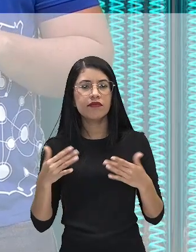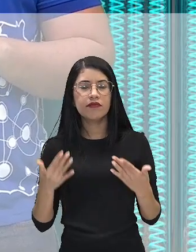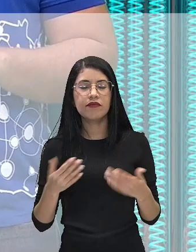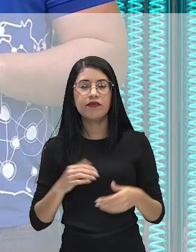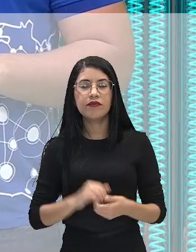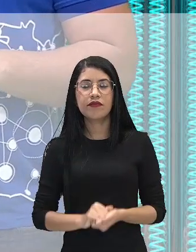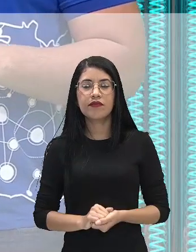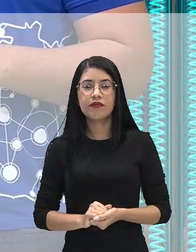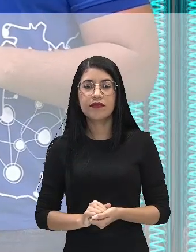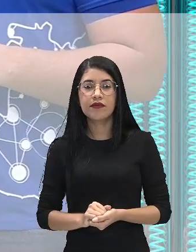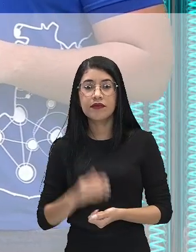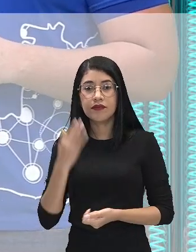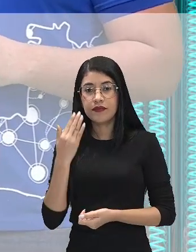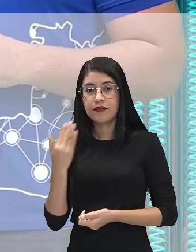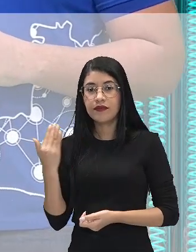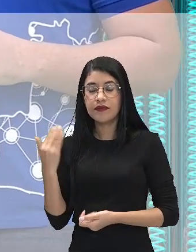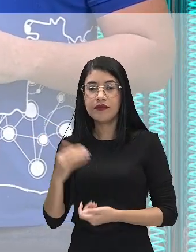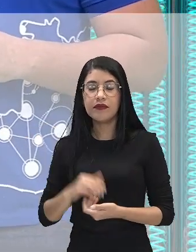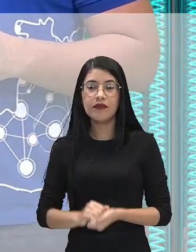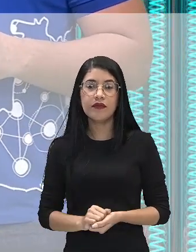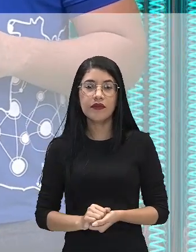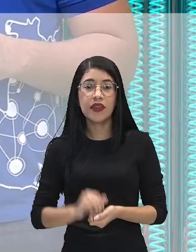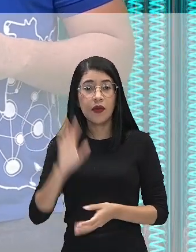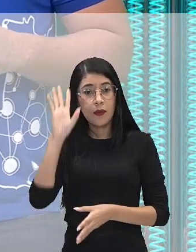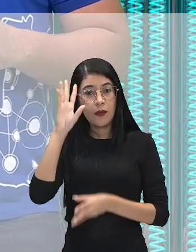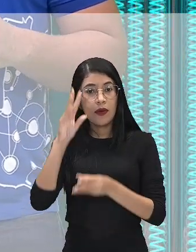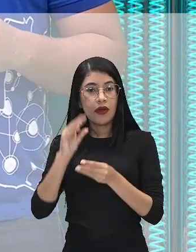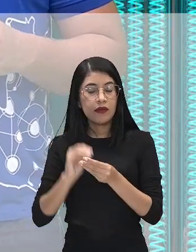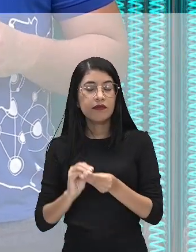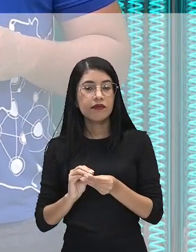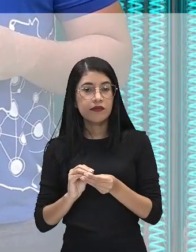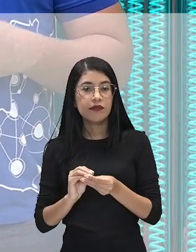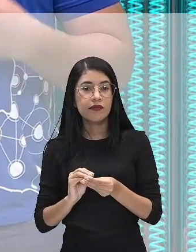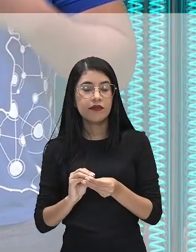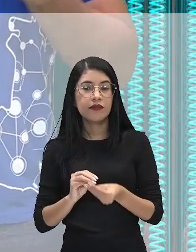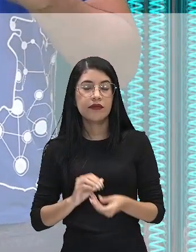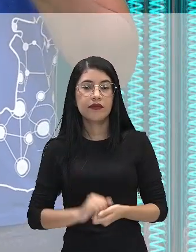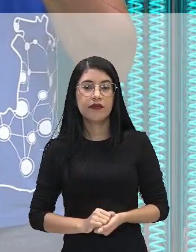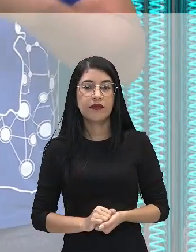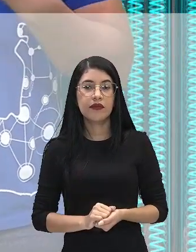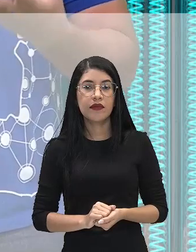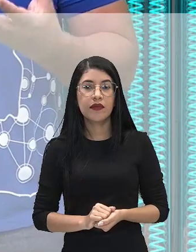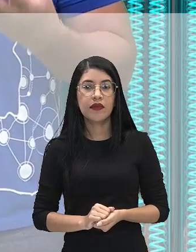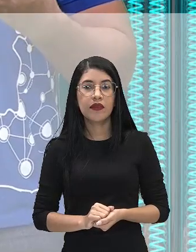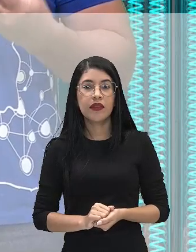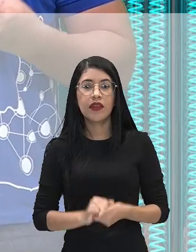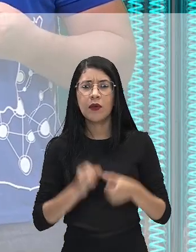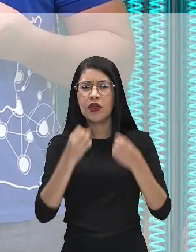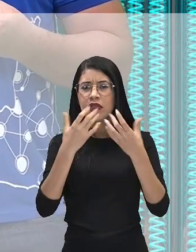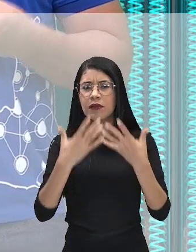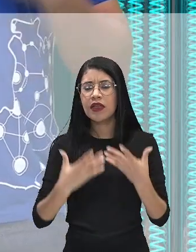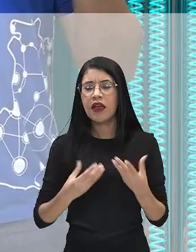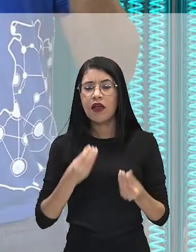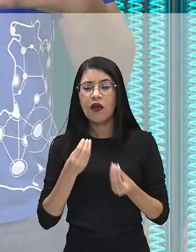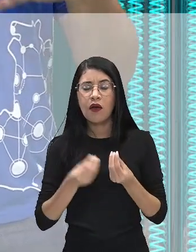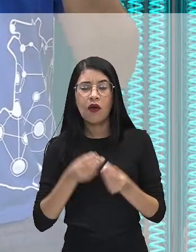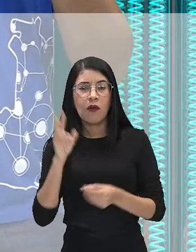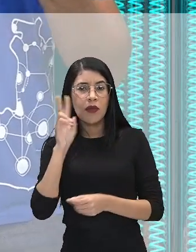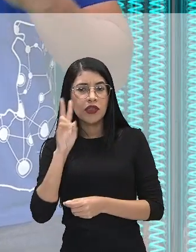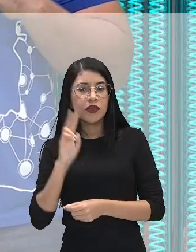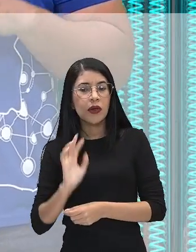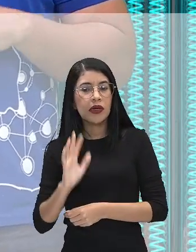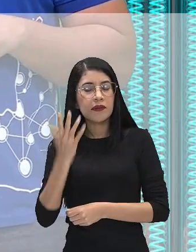Então, observando aqui do meu lado, é exatamente o resumo, que é exatamente contar um pouco da história